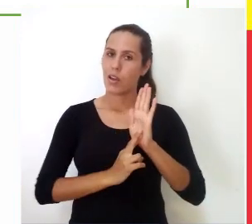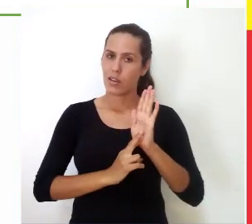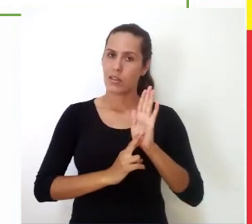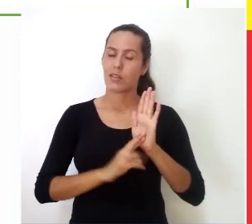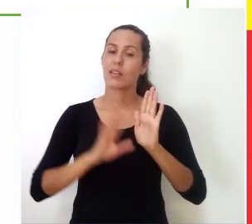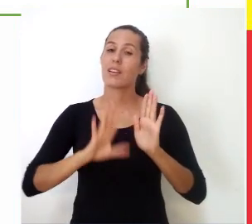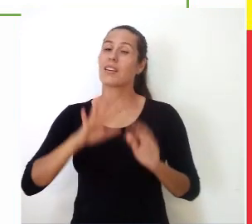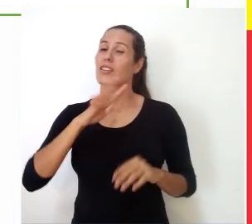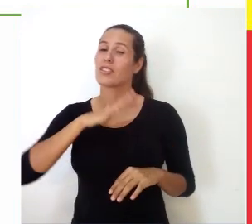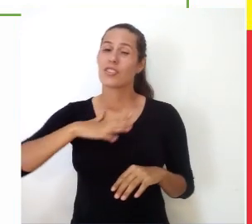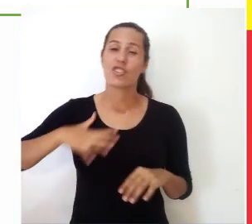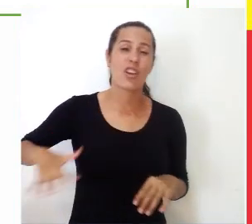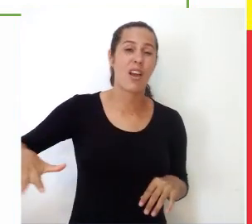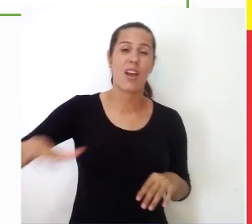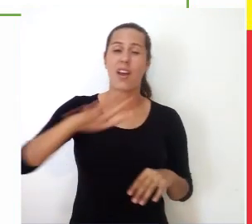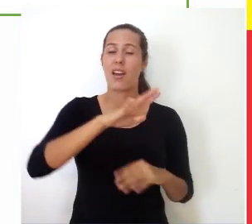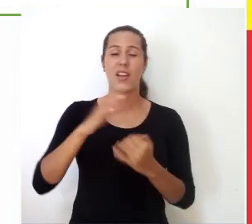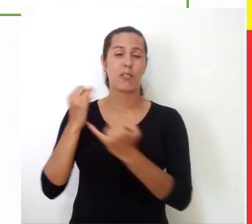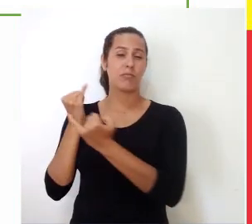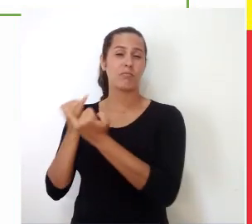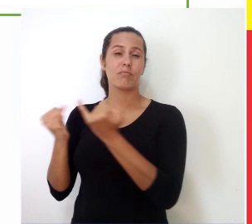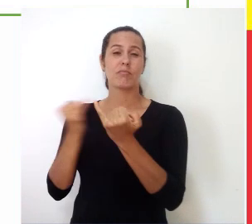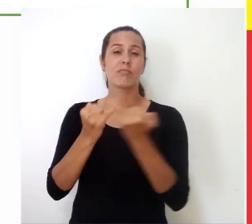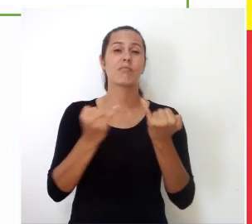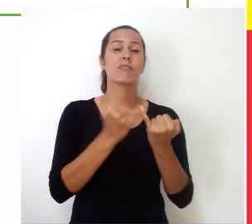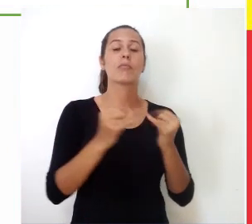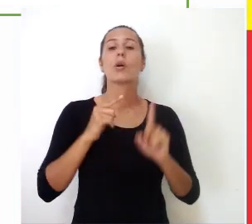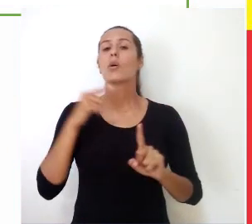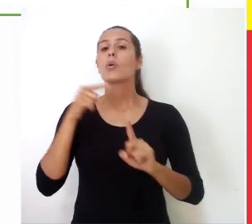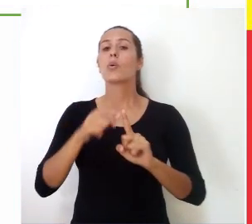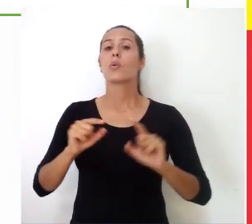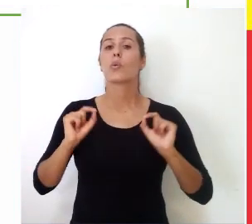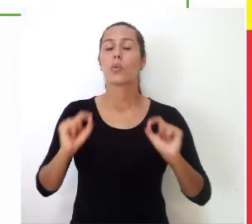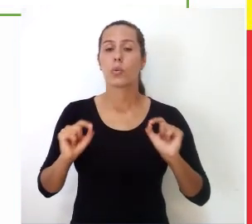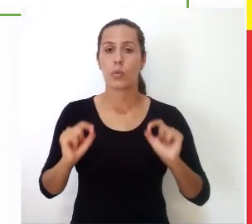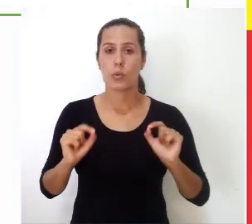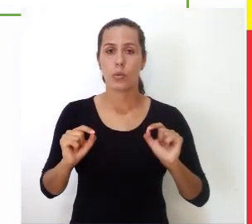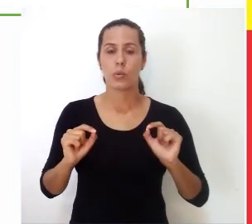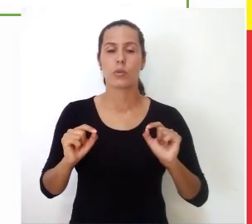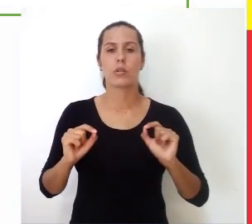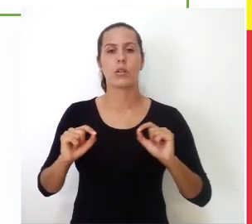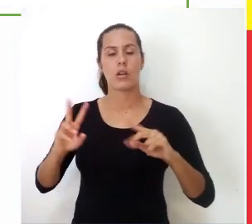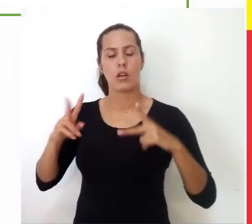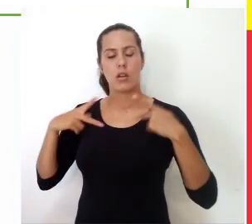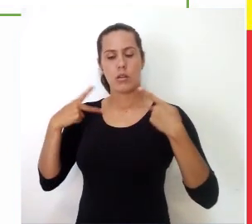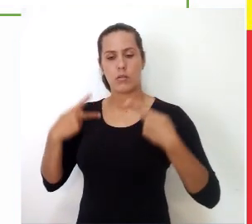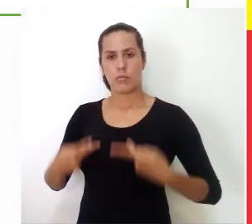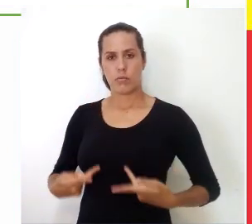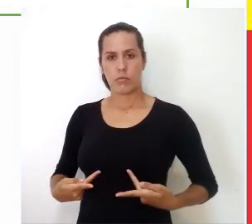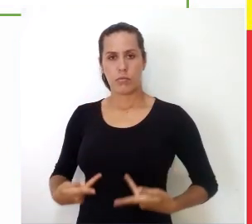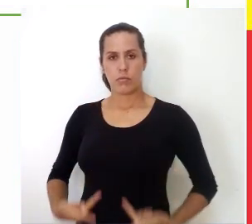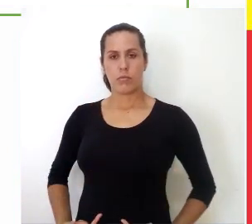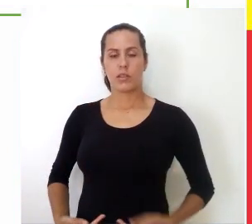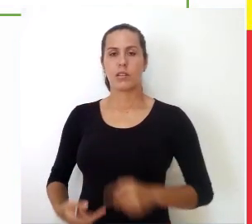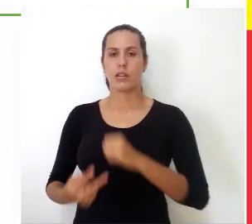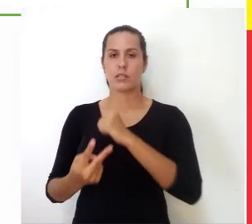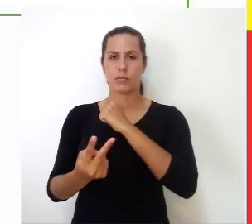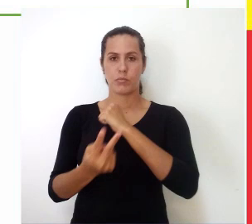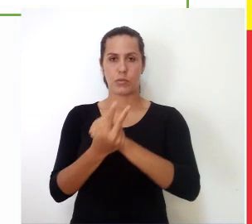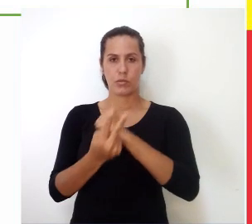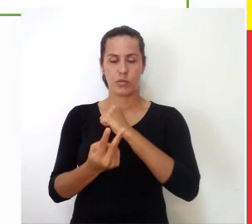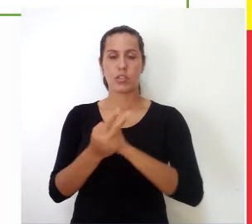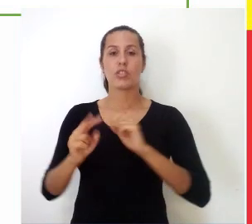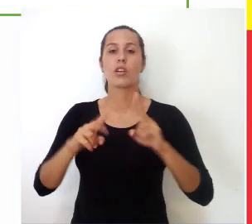maneira geral, tem como objetivo resguardar a humanidade da violência, dos males causados